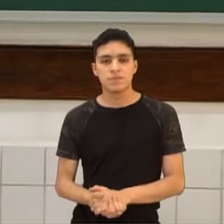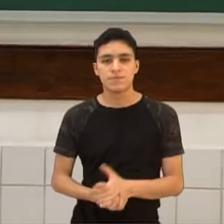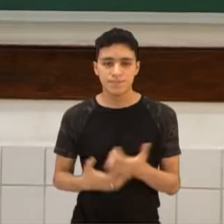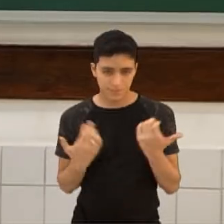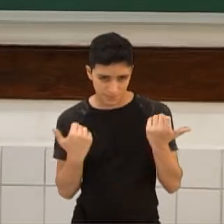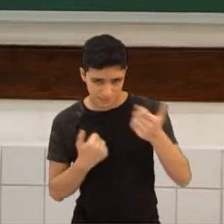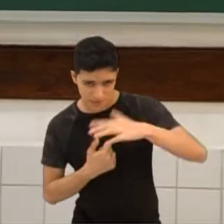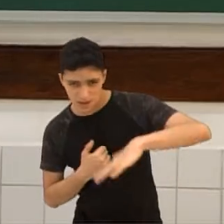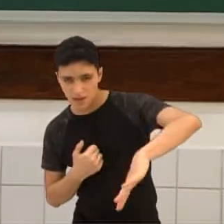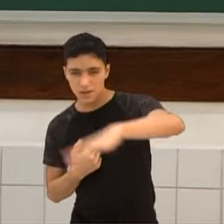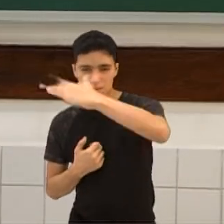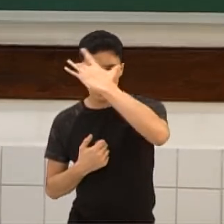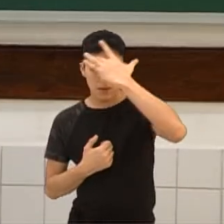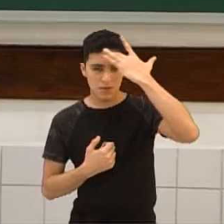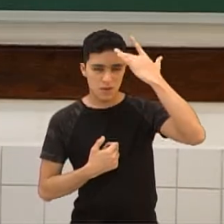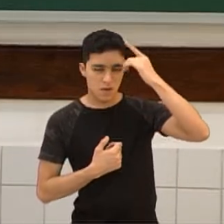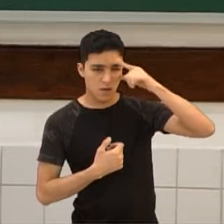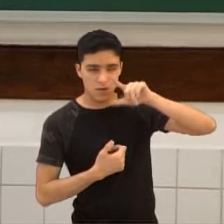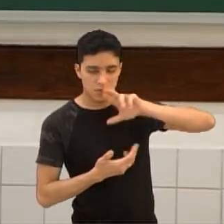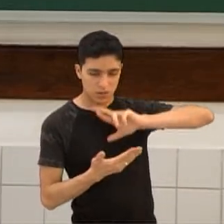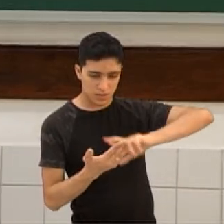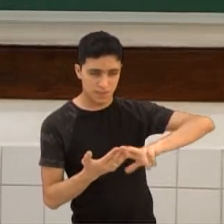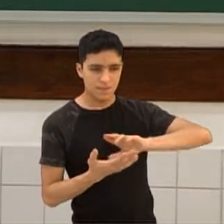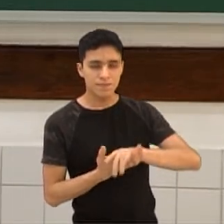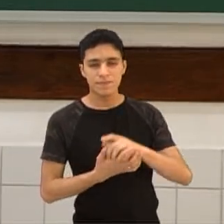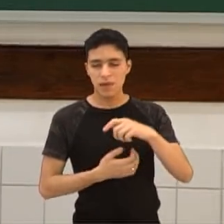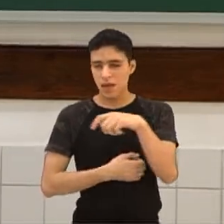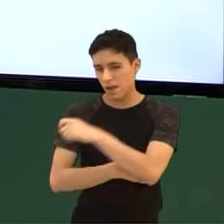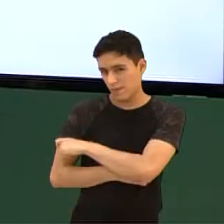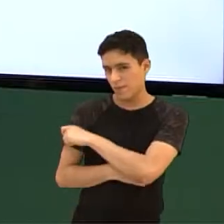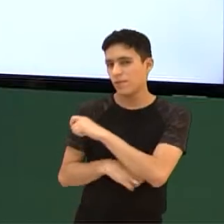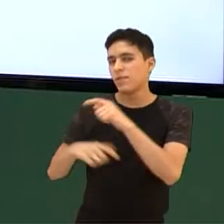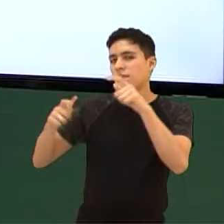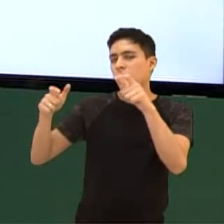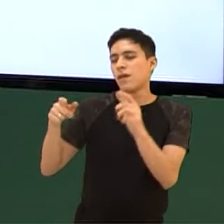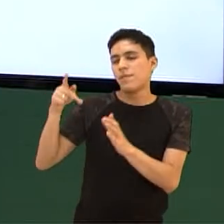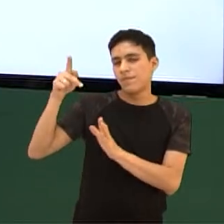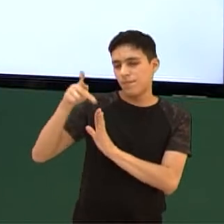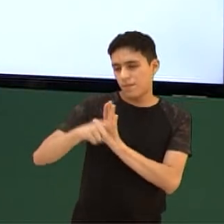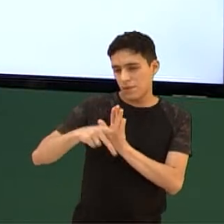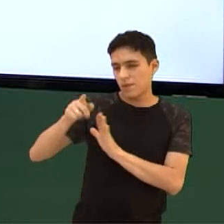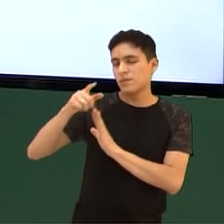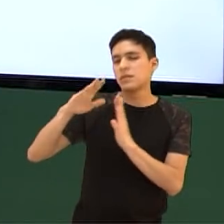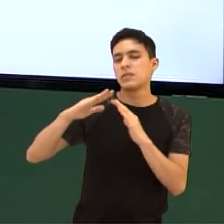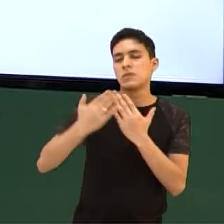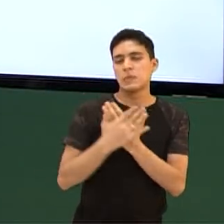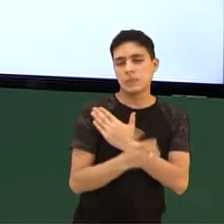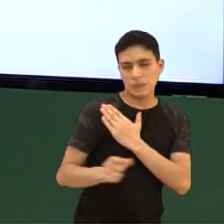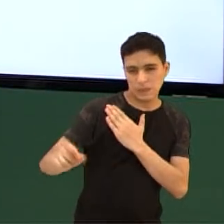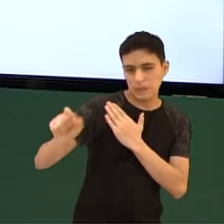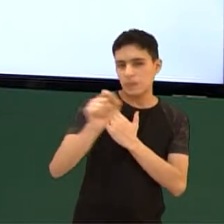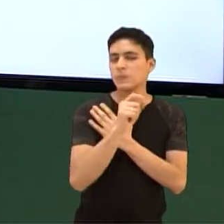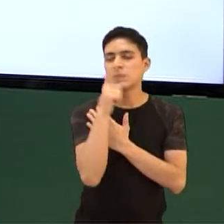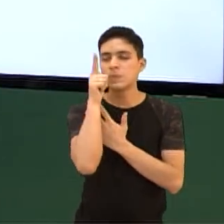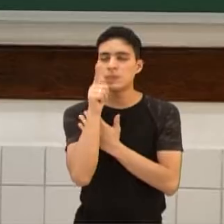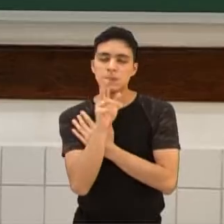E aí, pessoal, conseguiram resolver? Meus aluninhos lá do litoral, lá de Paranaguá, do Alberto Gomes Veiga, do Carmen Costa, conseguiram resolver a